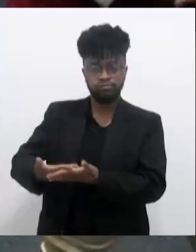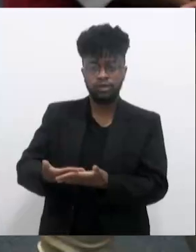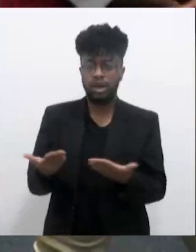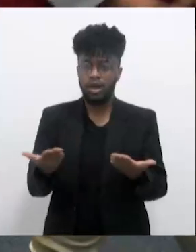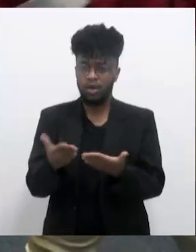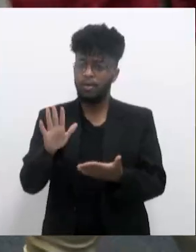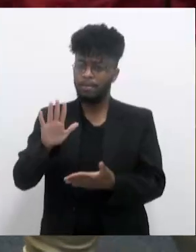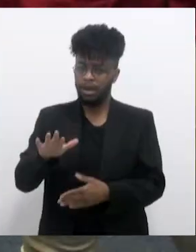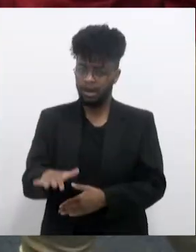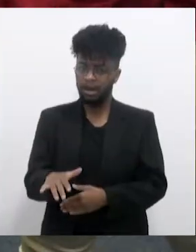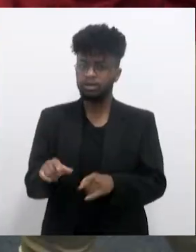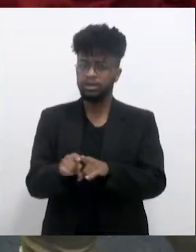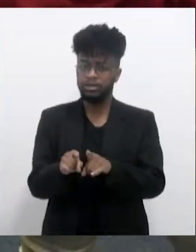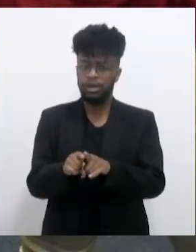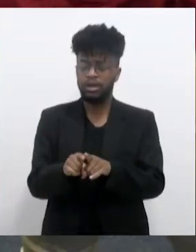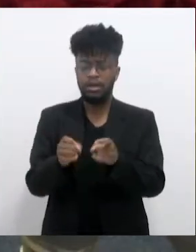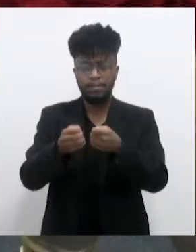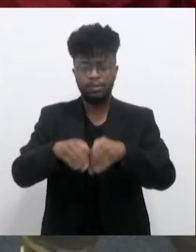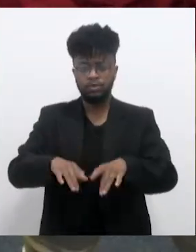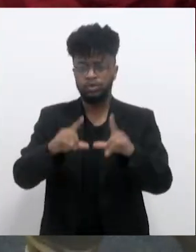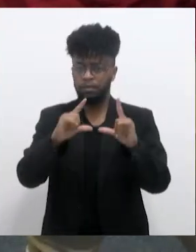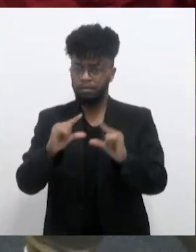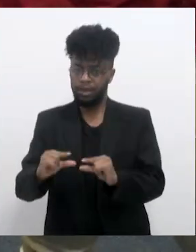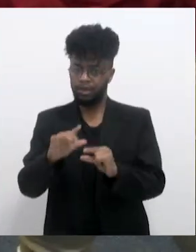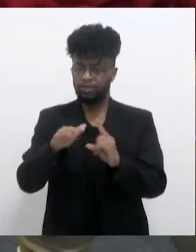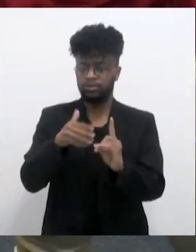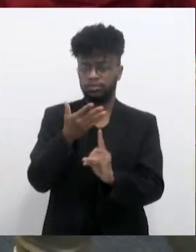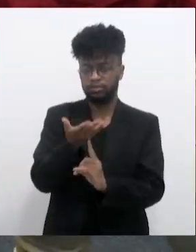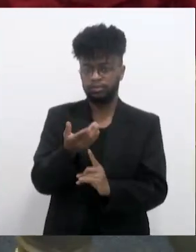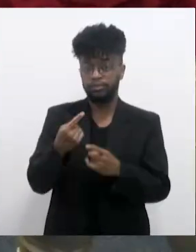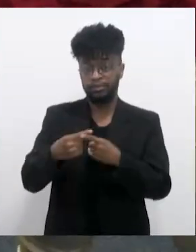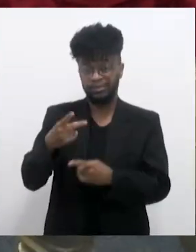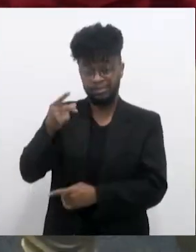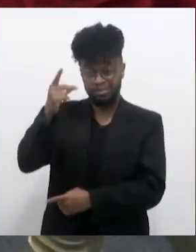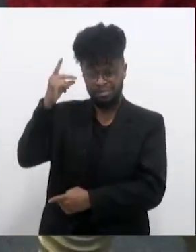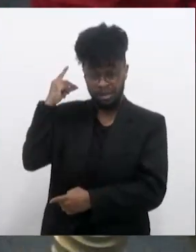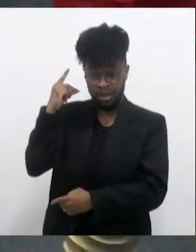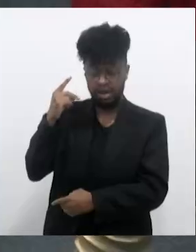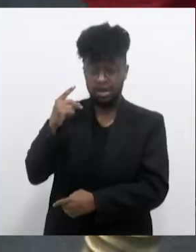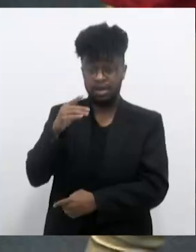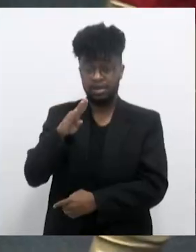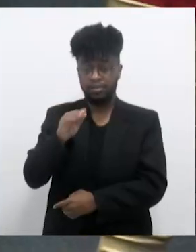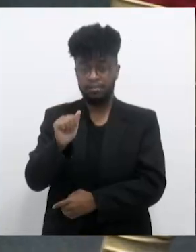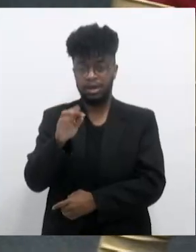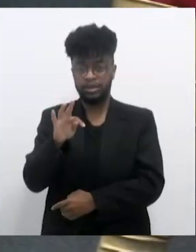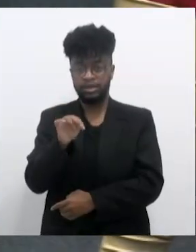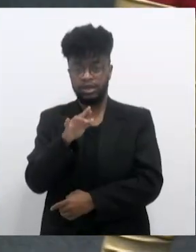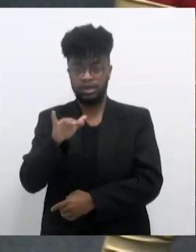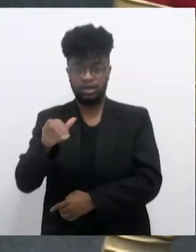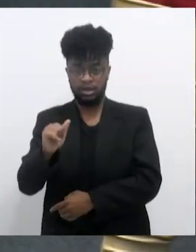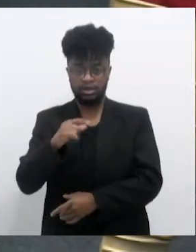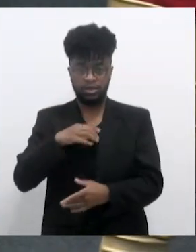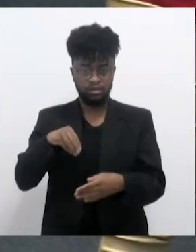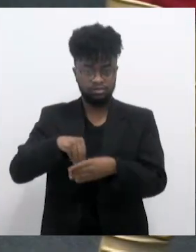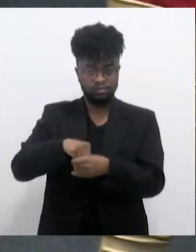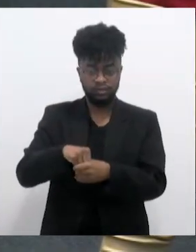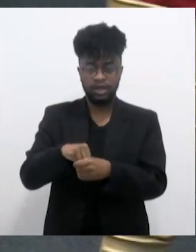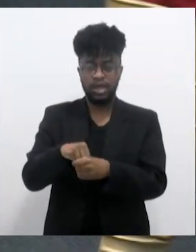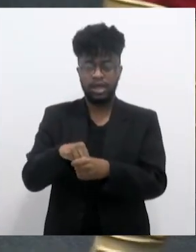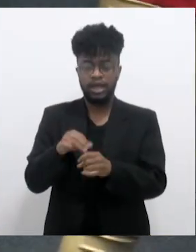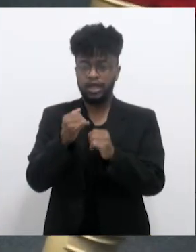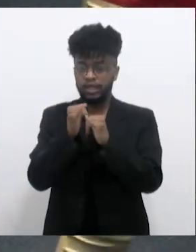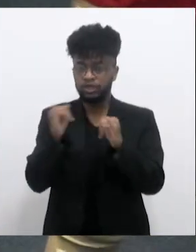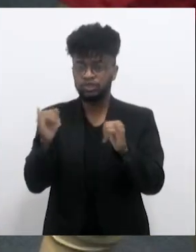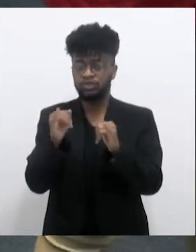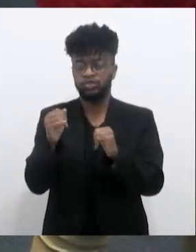mais baratas e menos poluentes, né? Há muitos anos atrás, a bateria que acumulava energia solar e